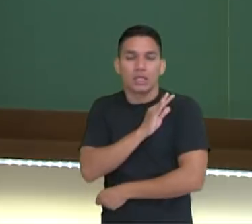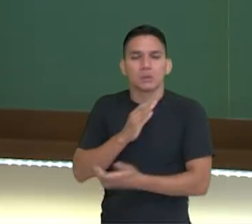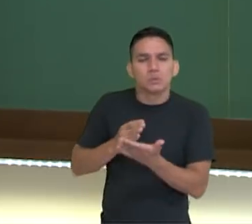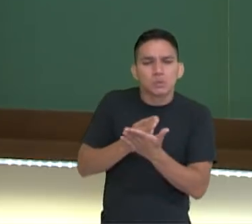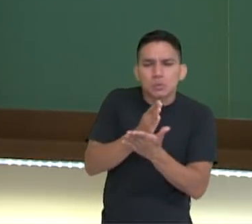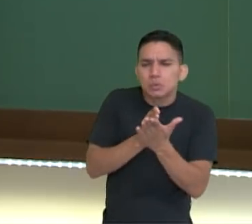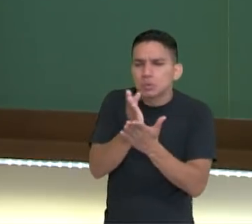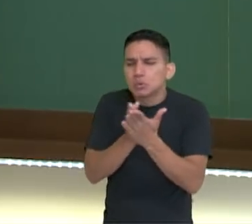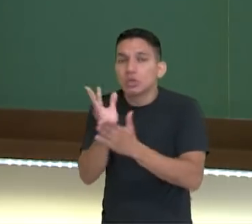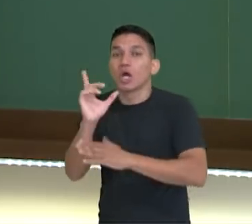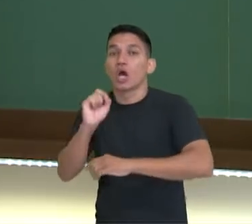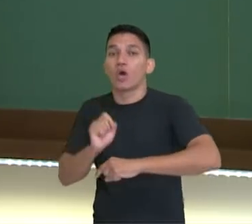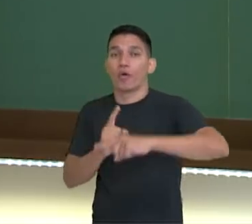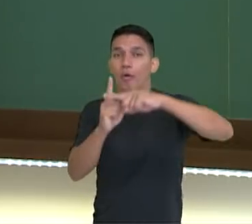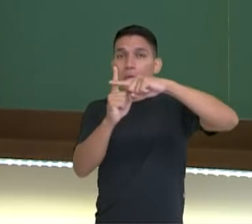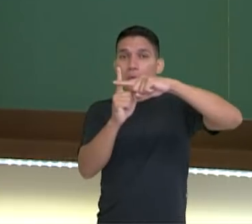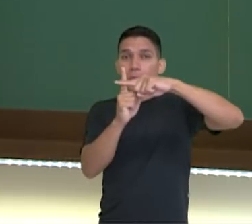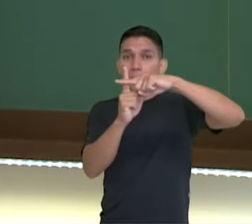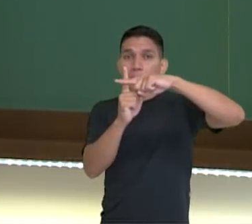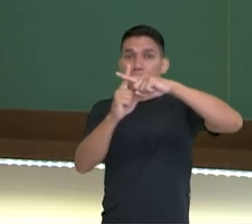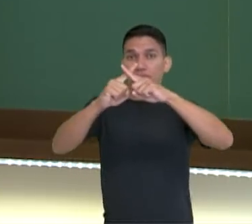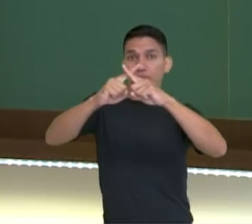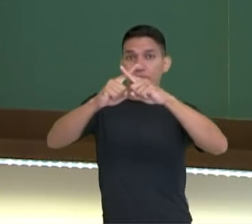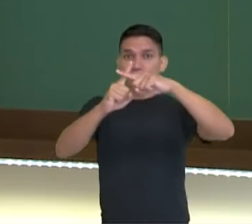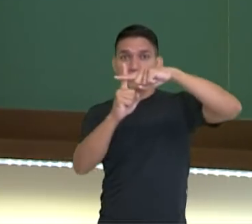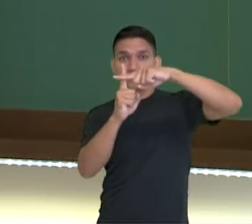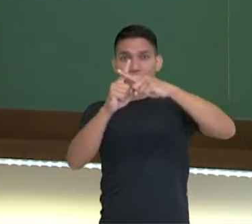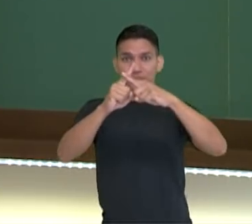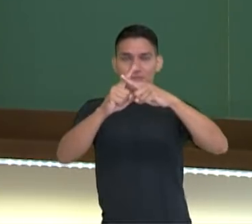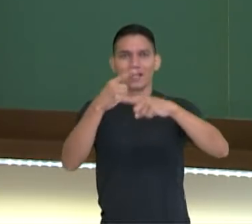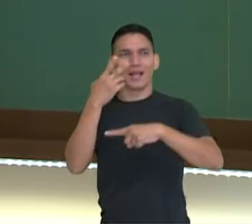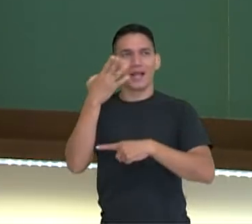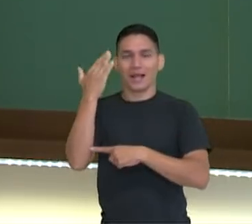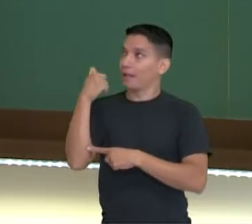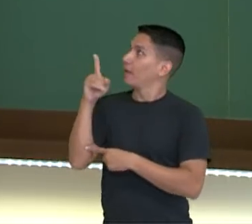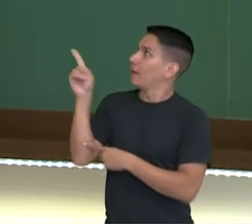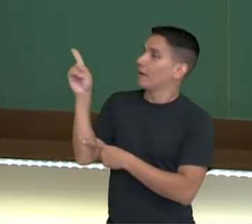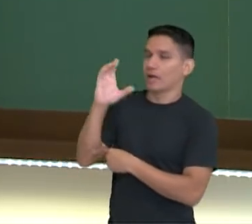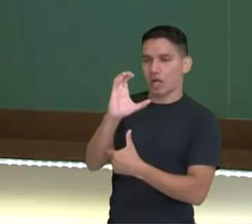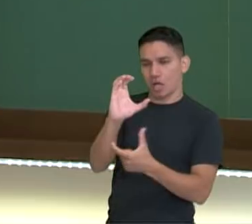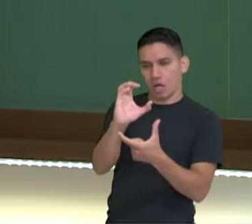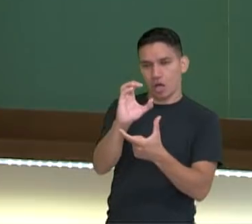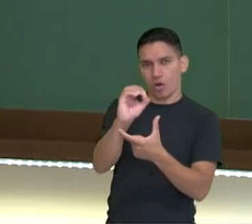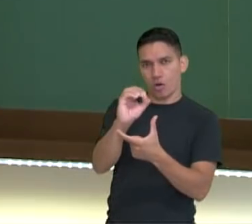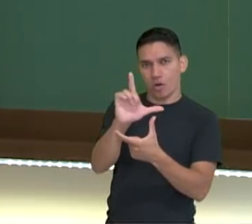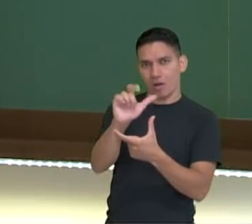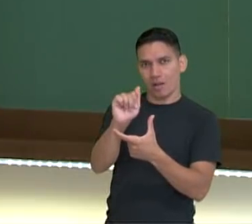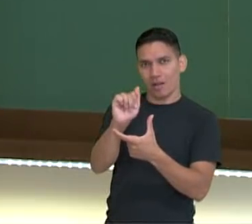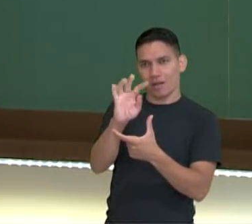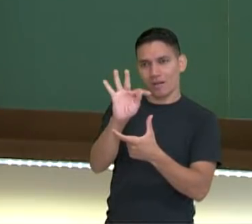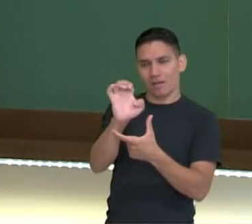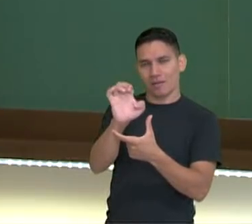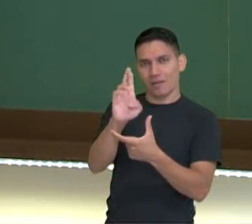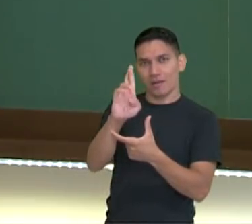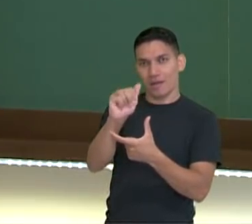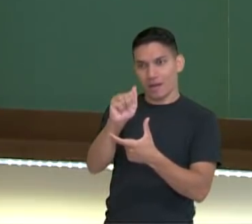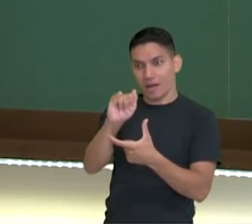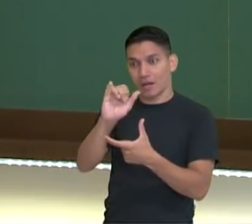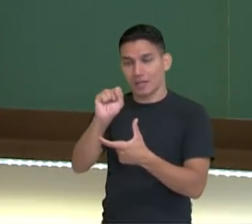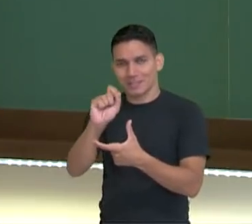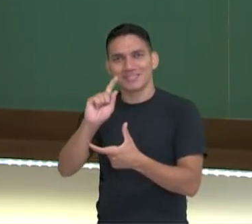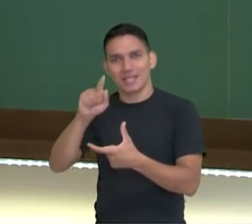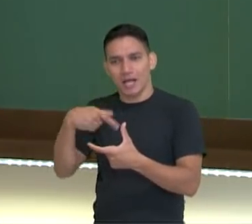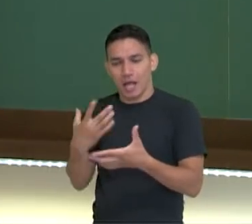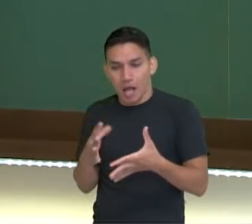que são os pontos colaterais. Aquilo que a professora falou. Esses pontos aqui, eles acabaram dando uma precisão